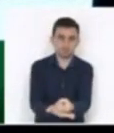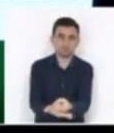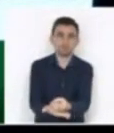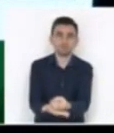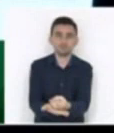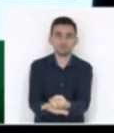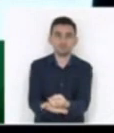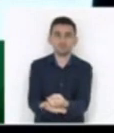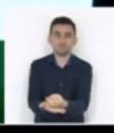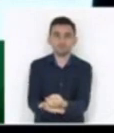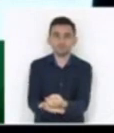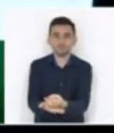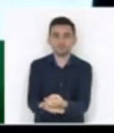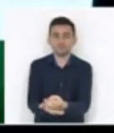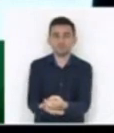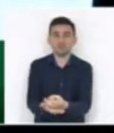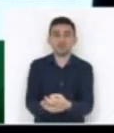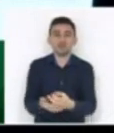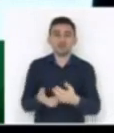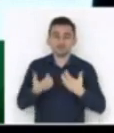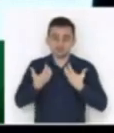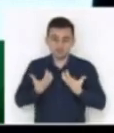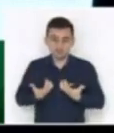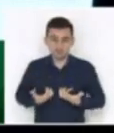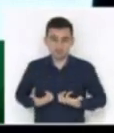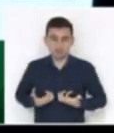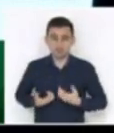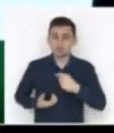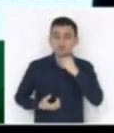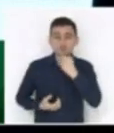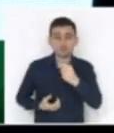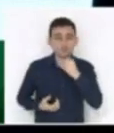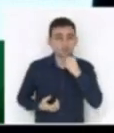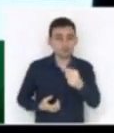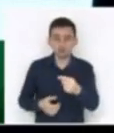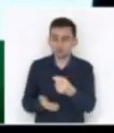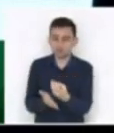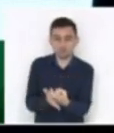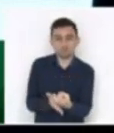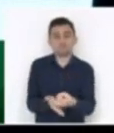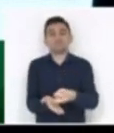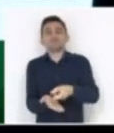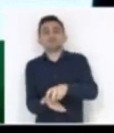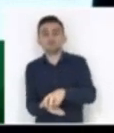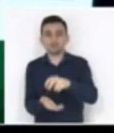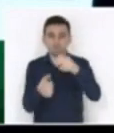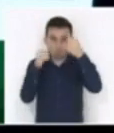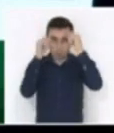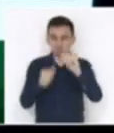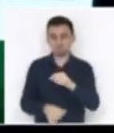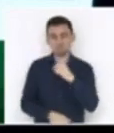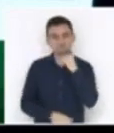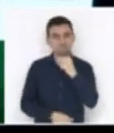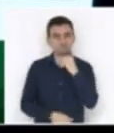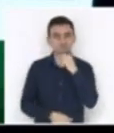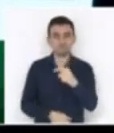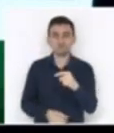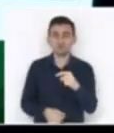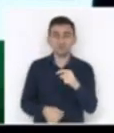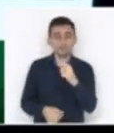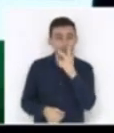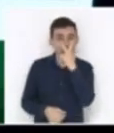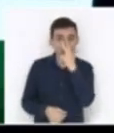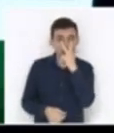Extenuado pelo trabalho, o bicho não consegue mais se levantar. vítima de uma espécie de